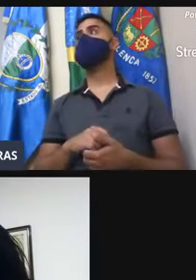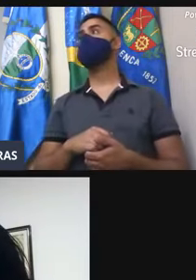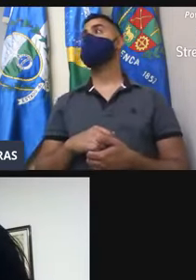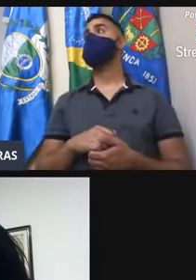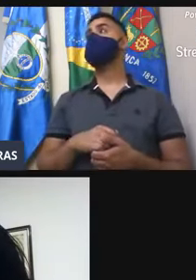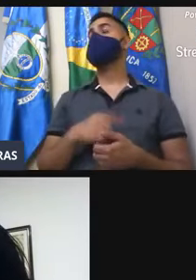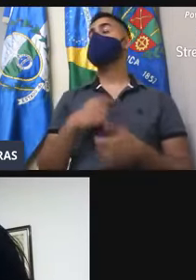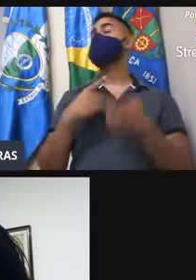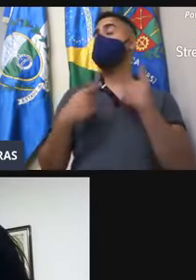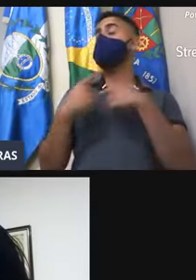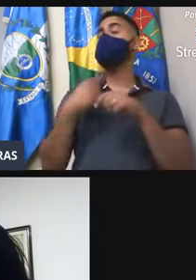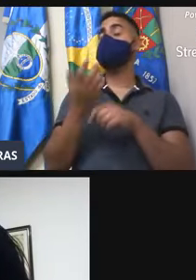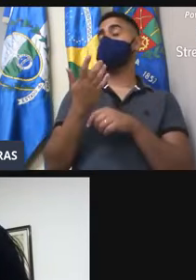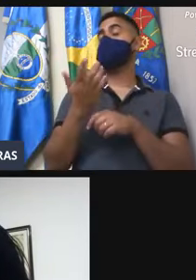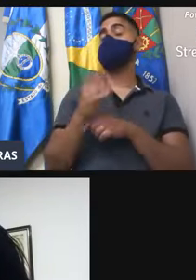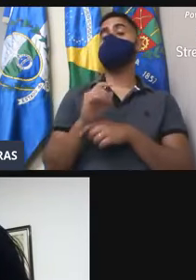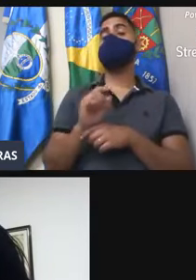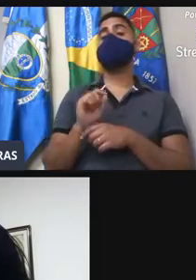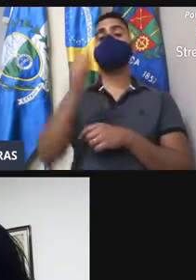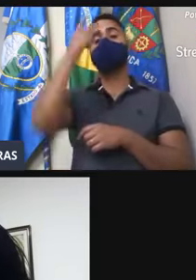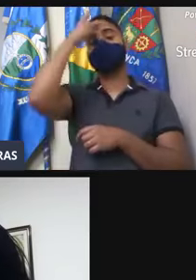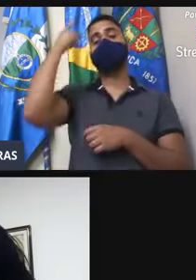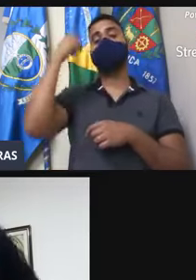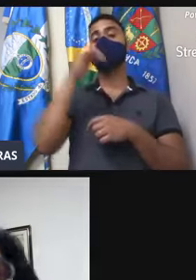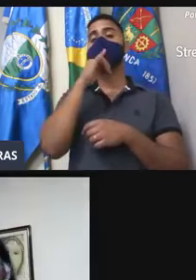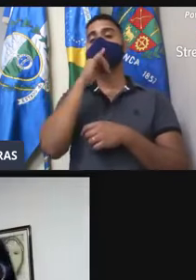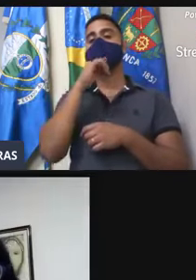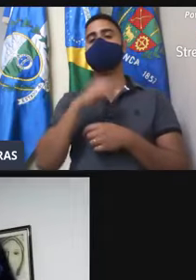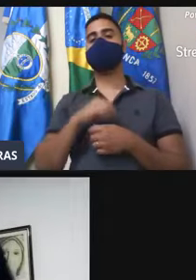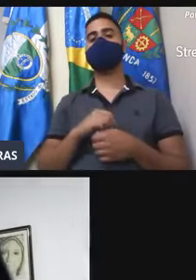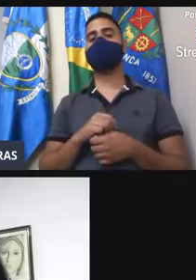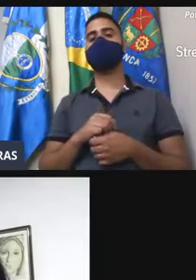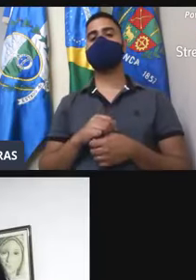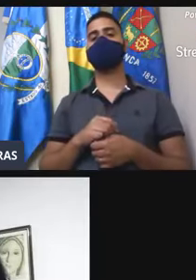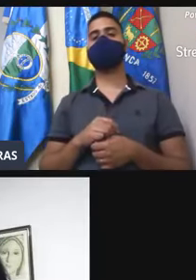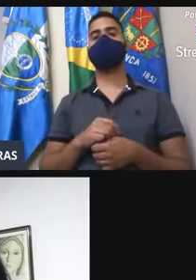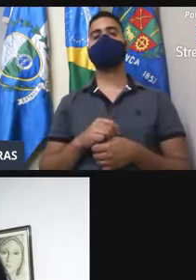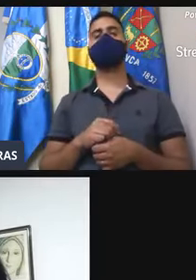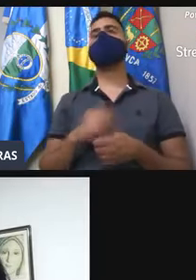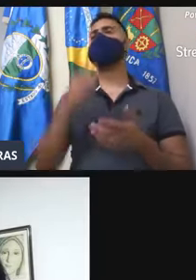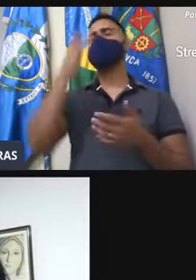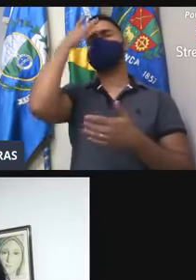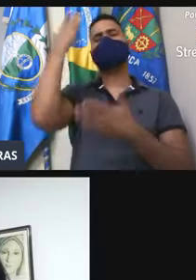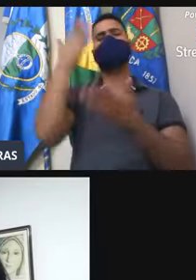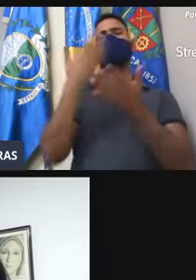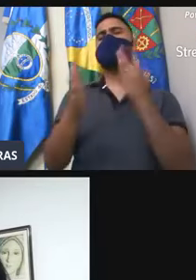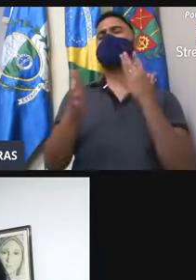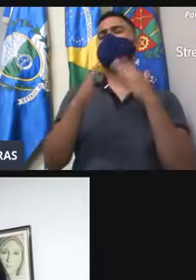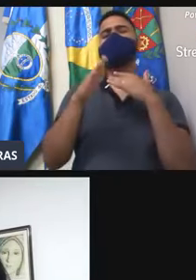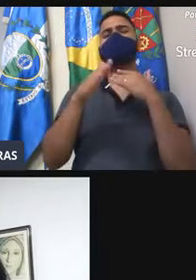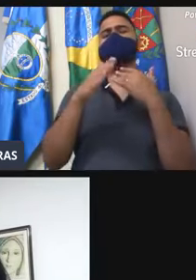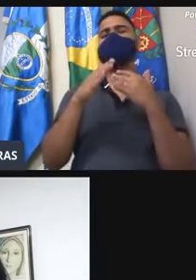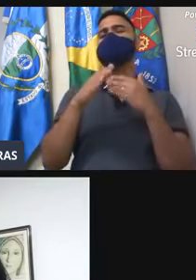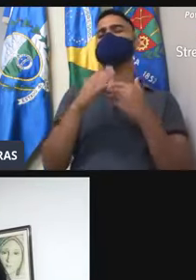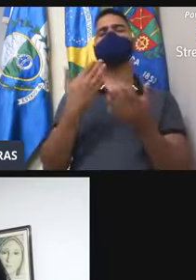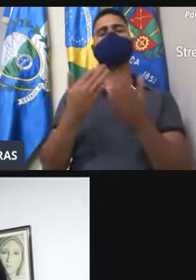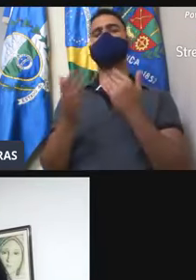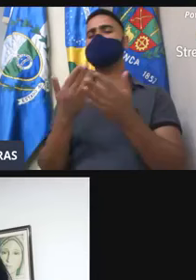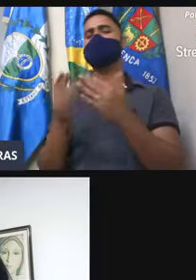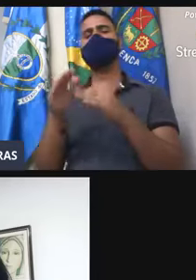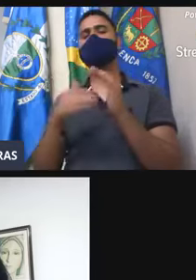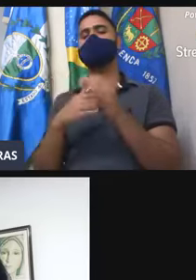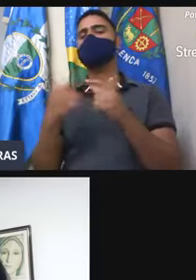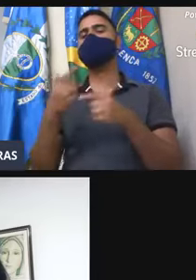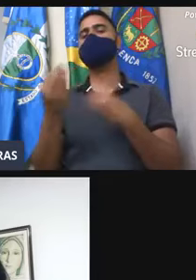essa, colocar nesses casos, né? Caso que a pessoa, por exemplo, calamidade, Varginha, por exemplo, perdeu tudo, alagou, então é vedado, não, não tem